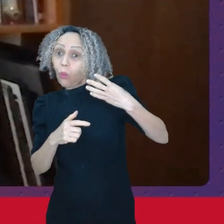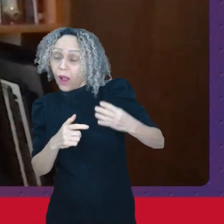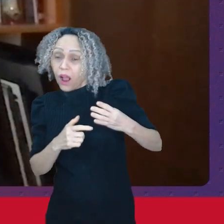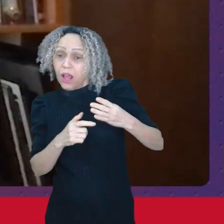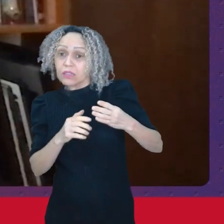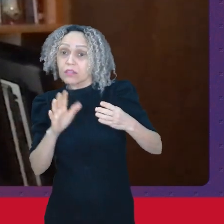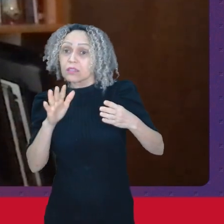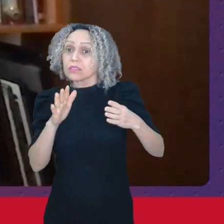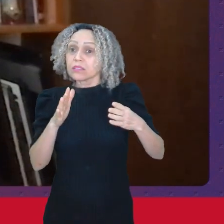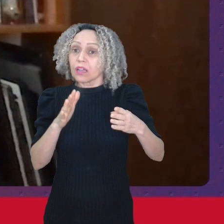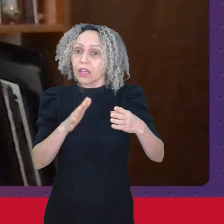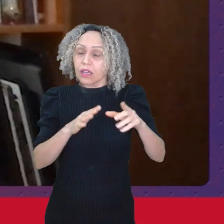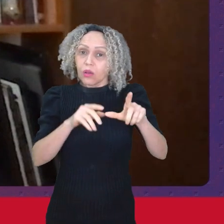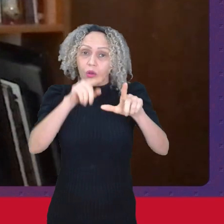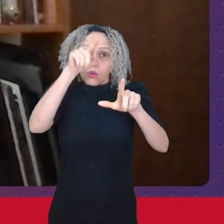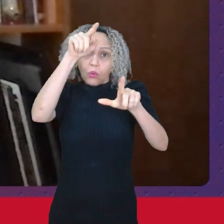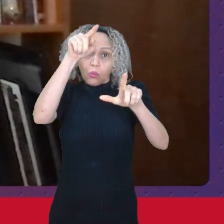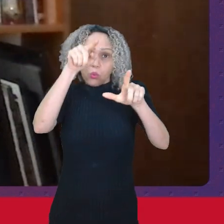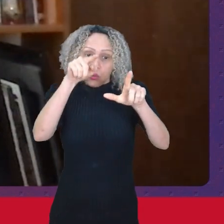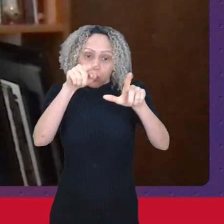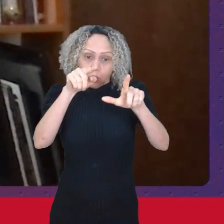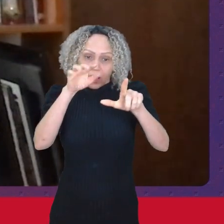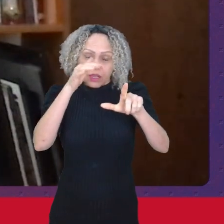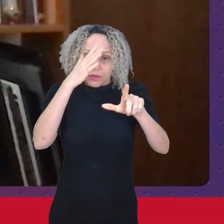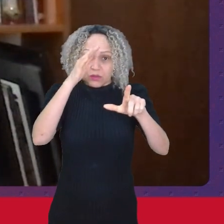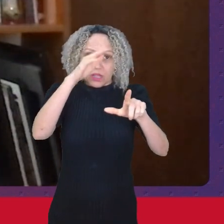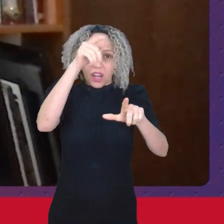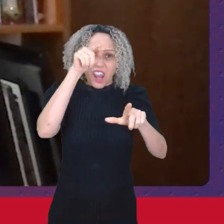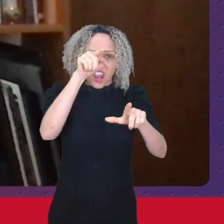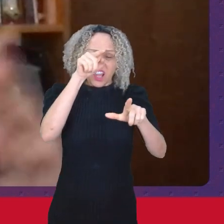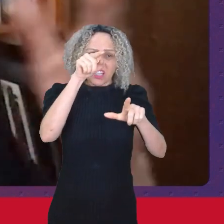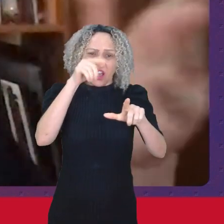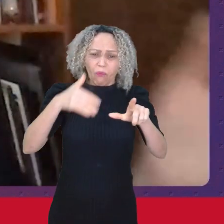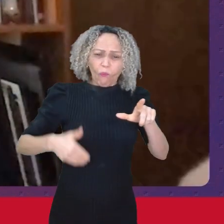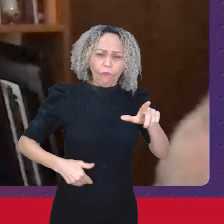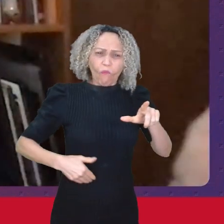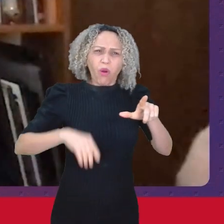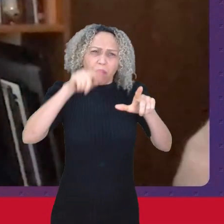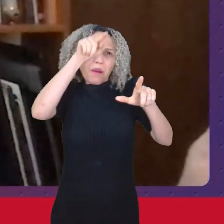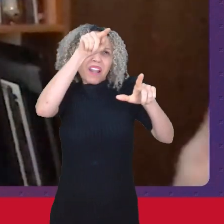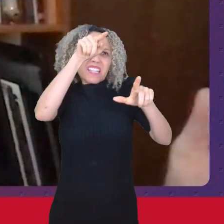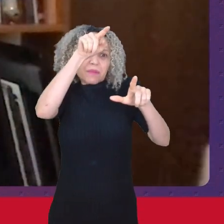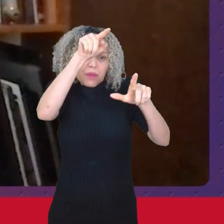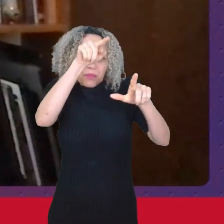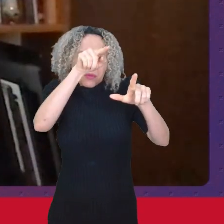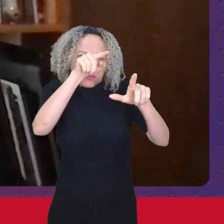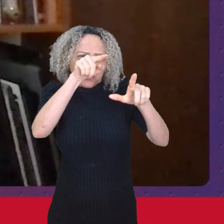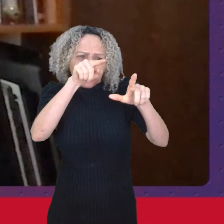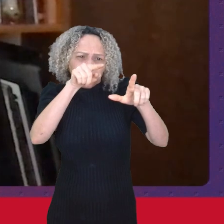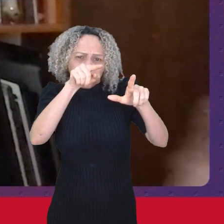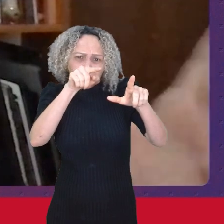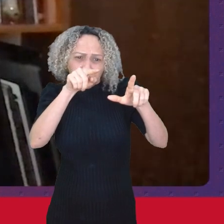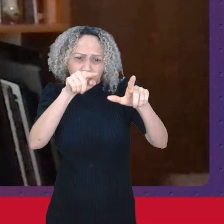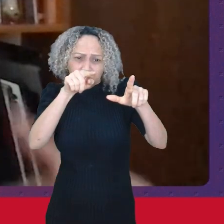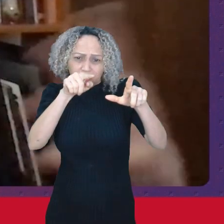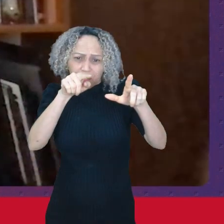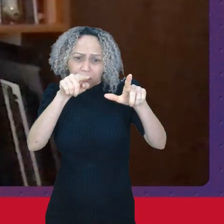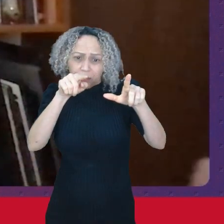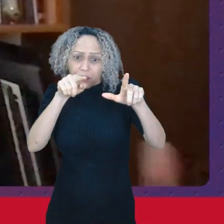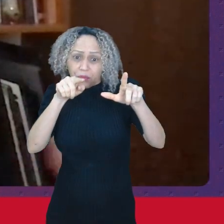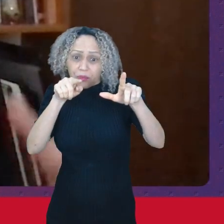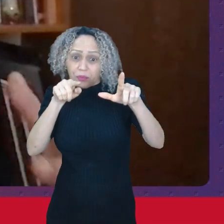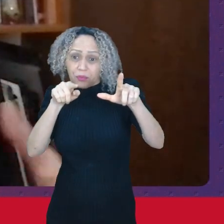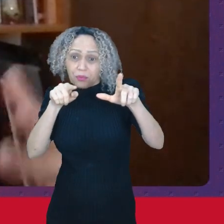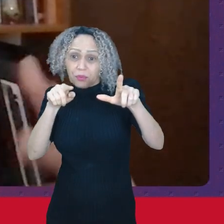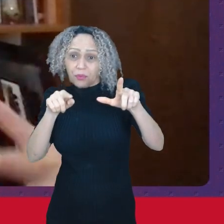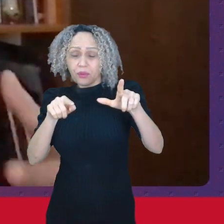muito rapidamente a gente conseguiu mudar essa situação. Né? Você não consegue mudar 500 anos de história de